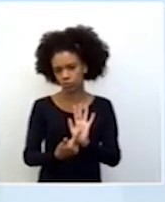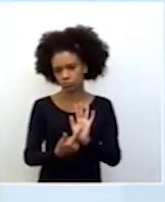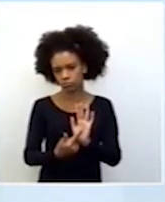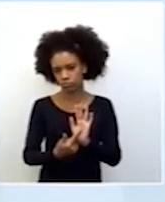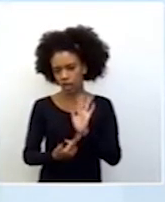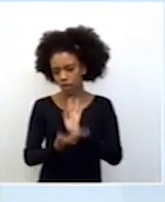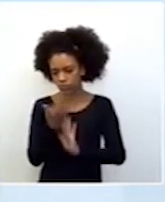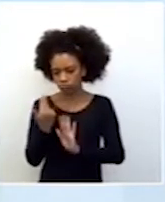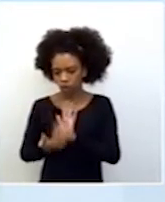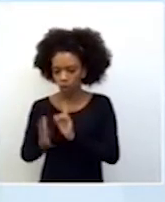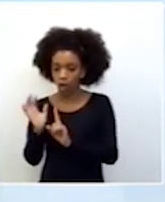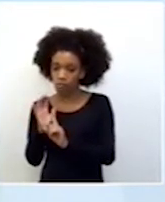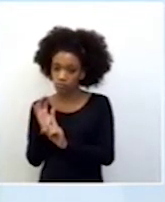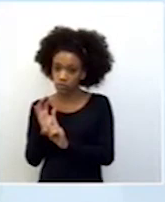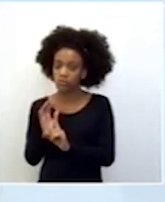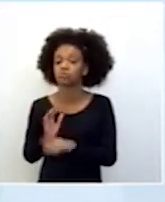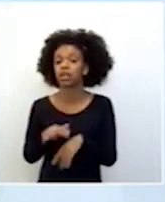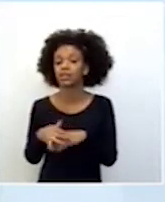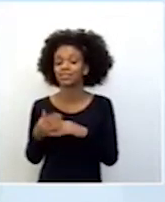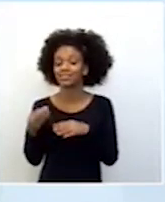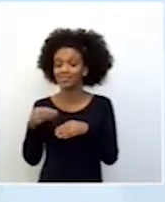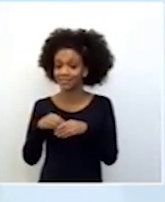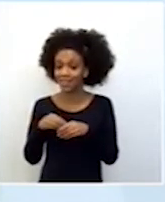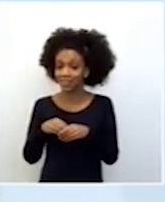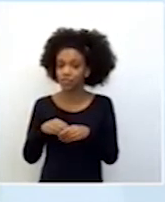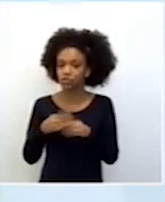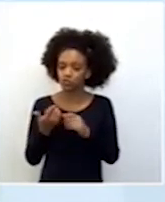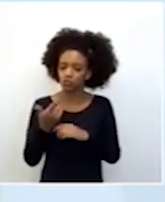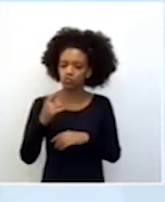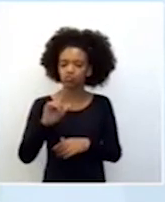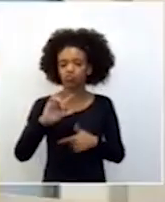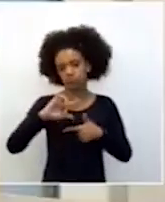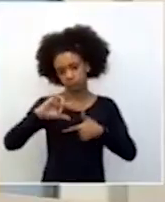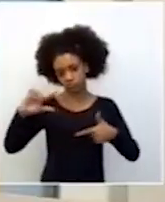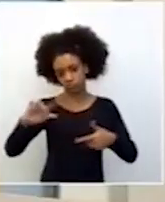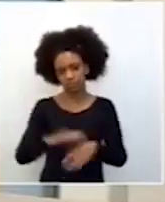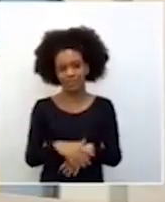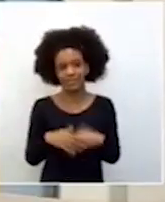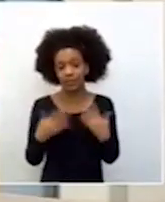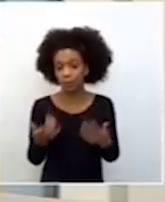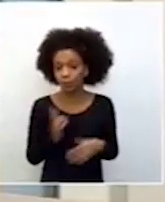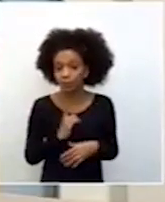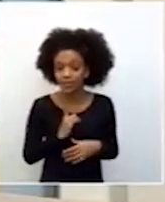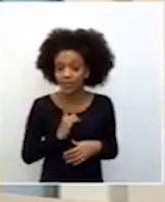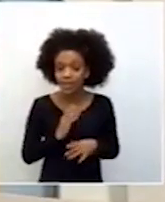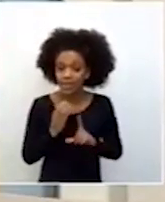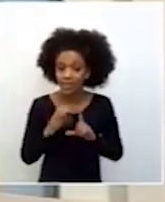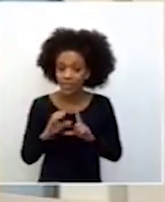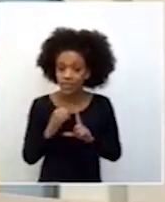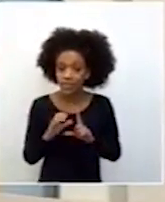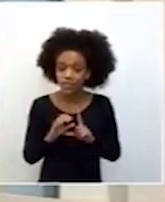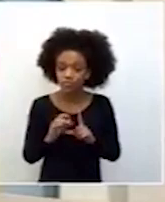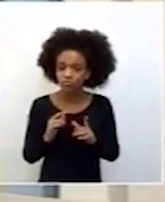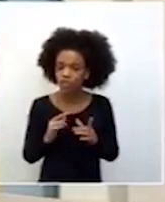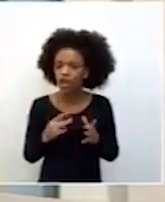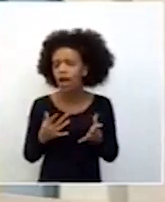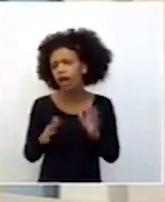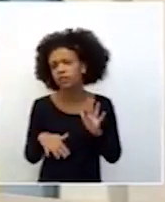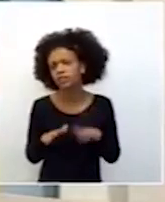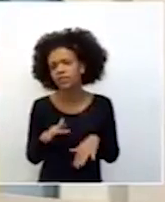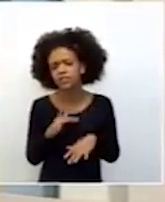obras ou referências que aparecem dentro de outra obra. Gente, nós temos na charge, muitas